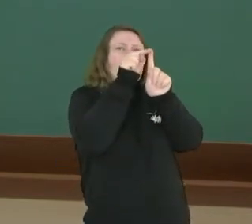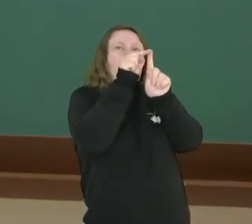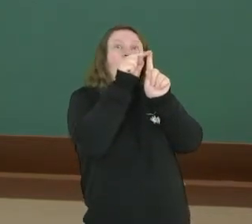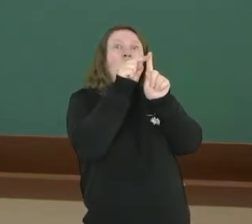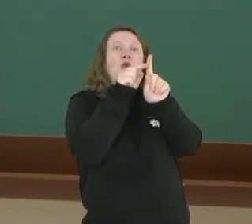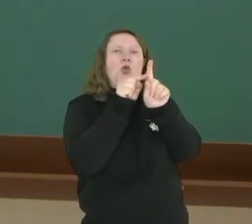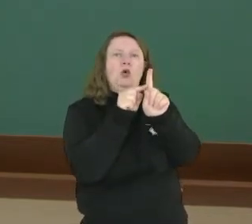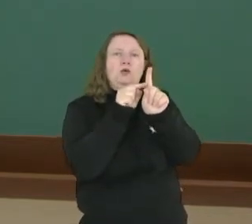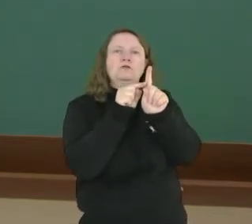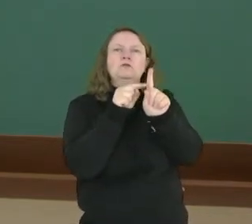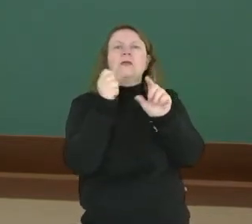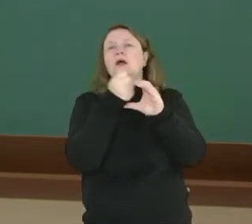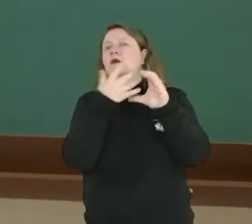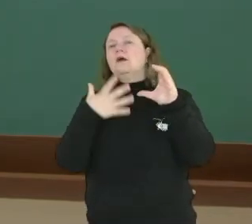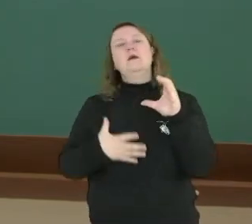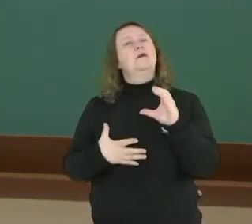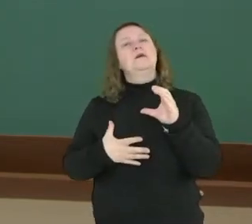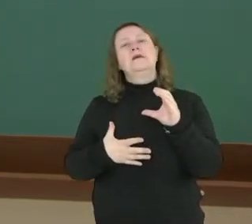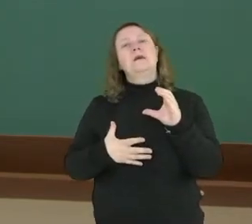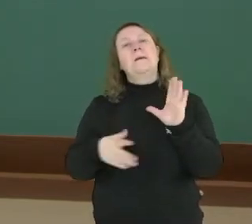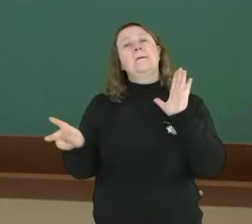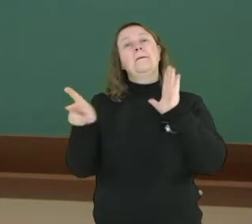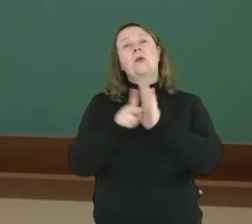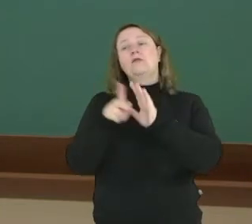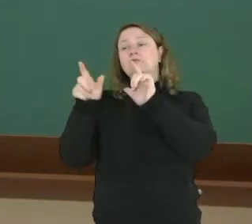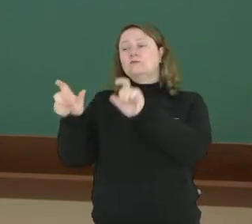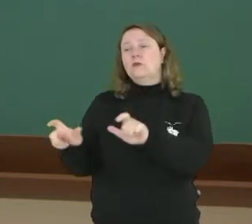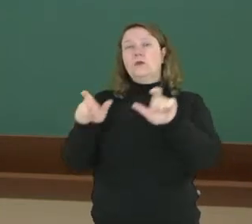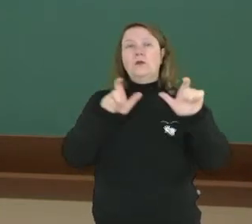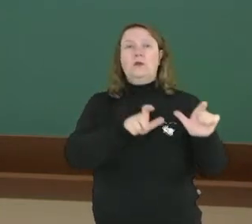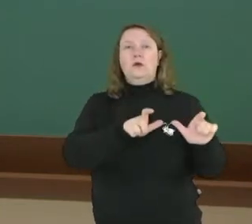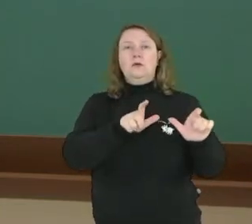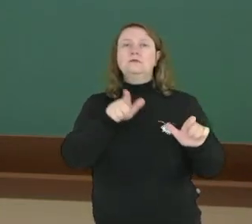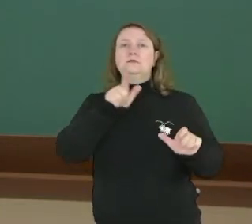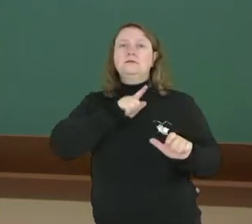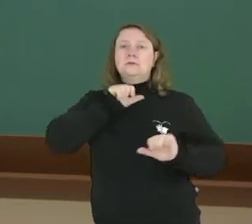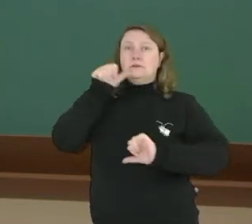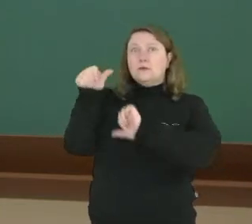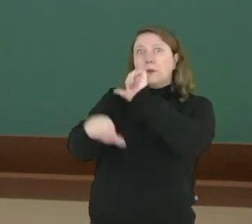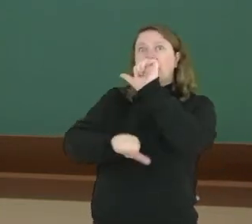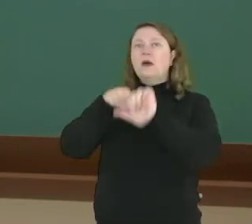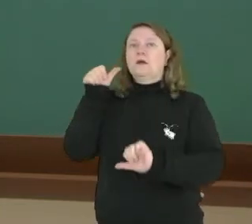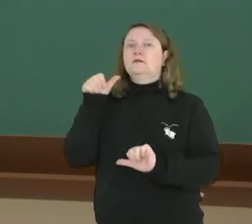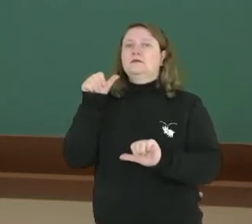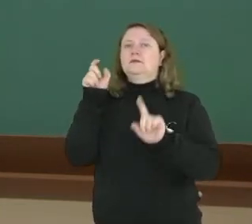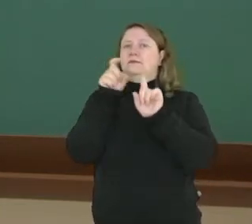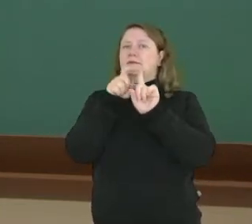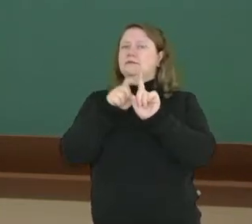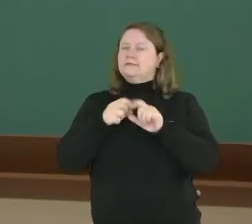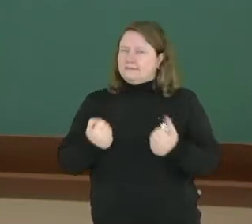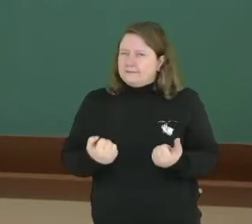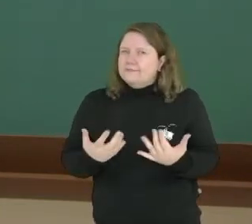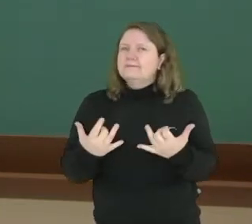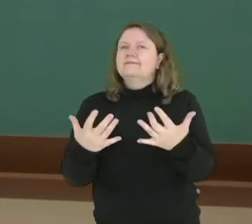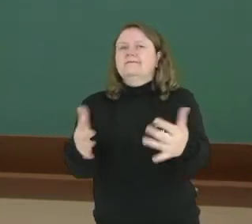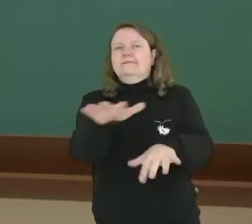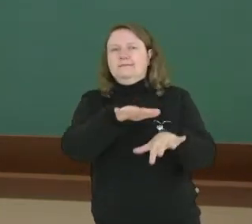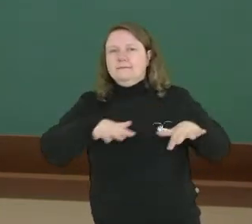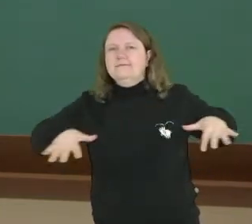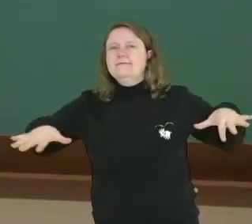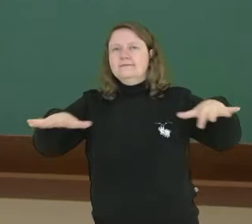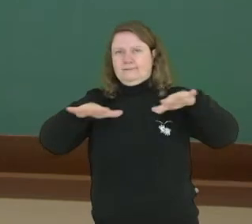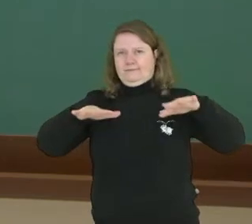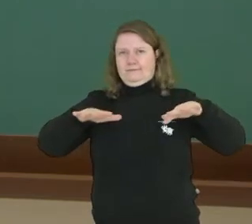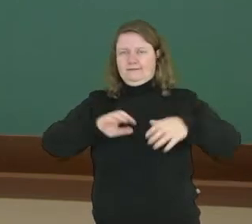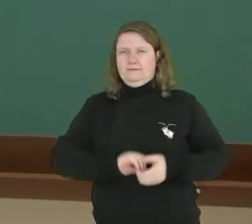do clima, a gente vai ter também uma mudança no tipo de vegetação da região. E se a gente considerar